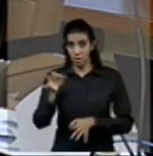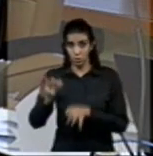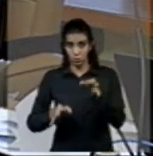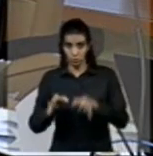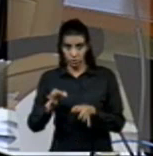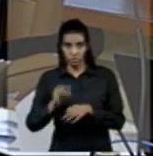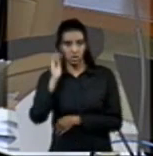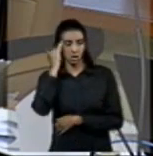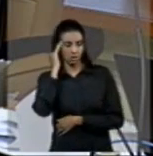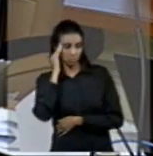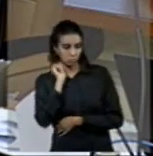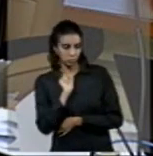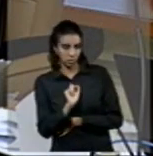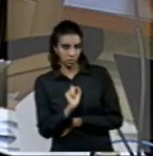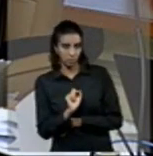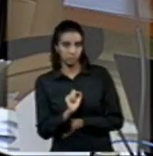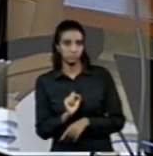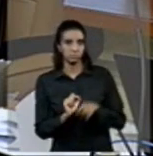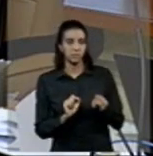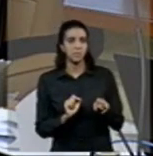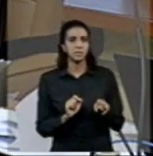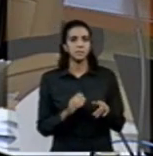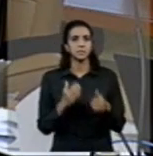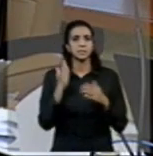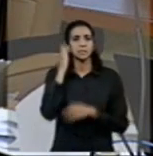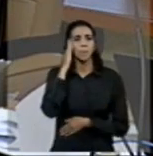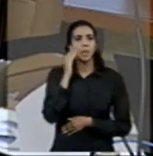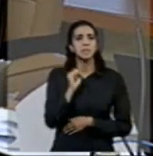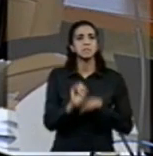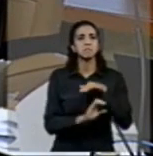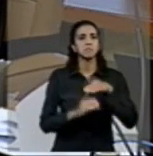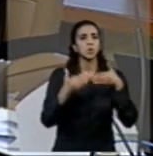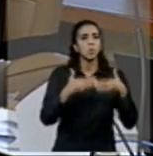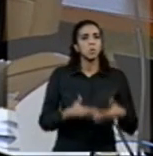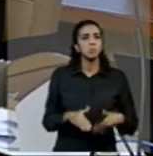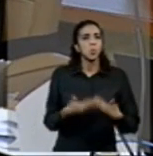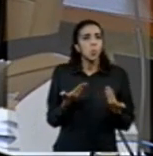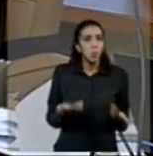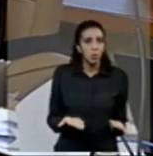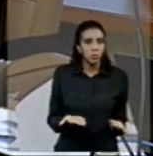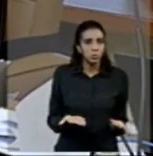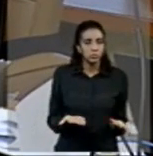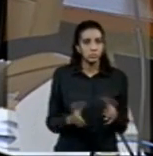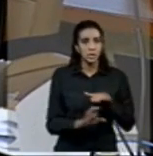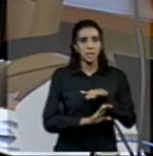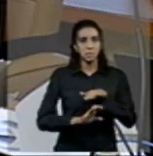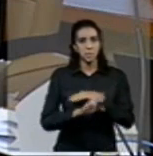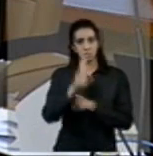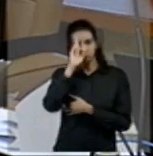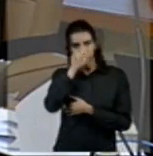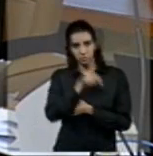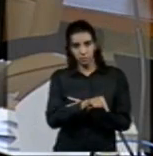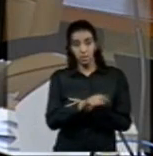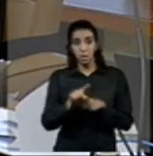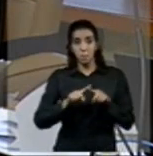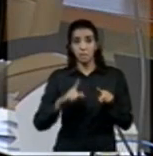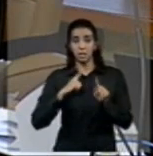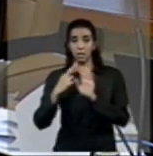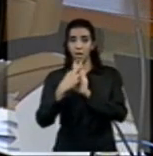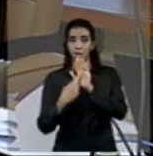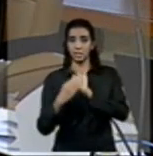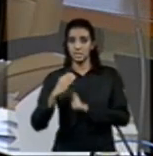do Trabalho em aferir a compatibilidade da conduta do empresário ou da empresa, as normas contidas na